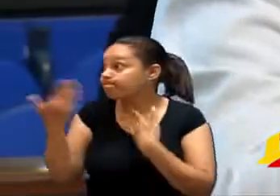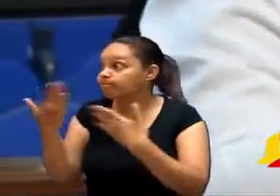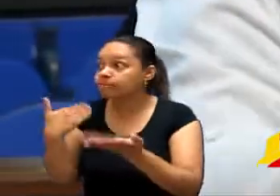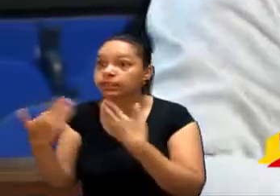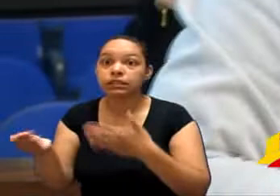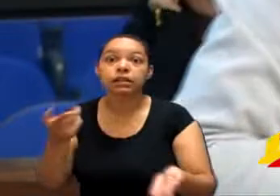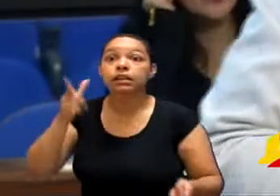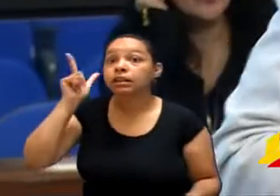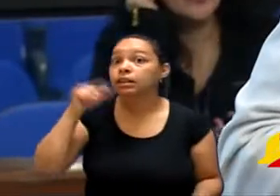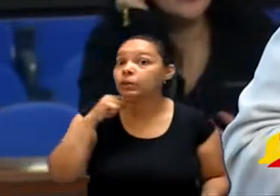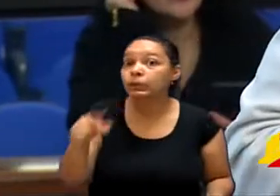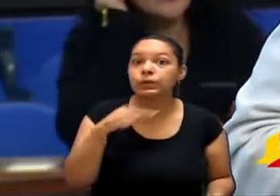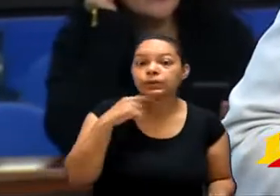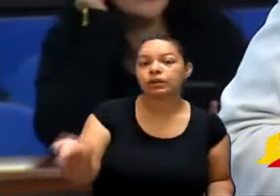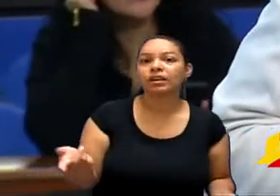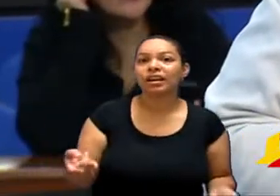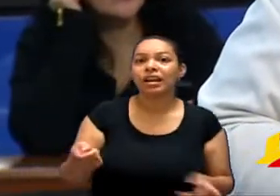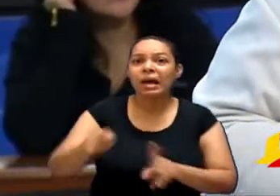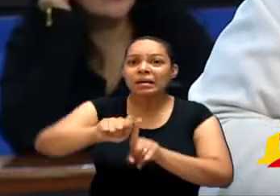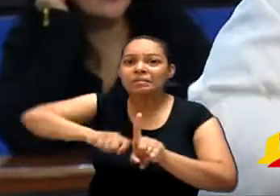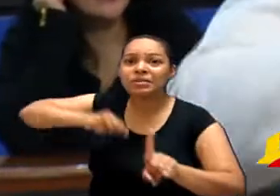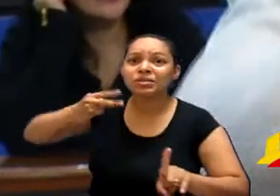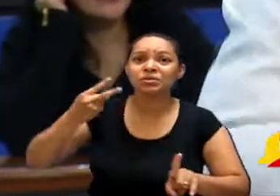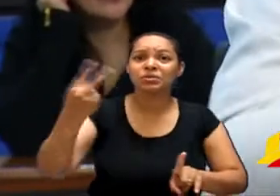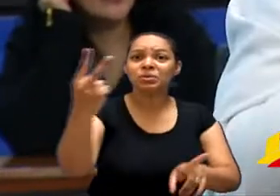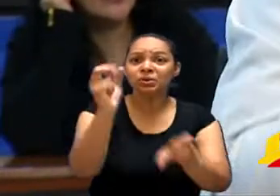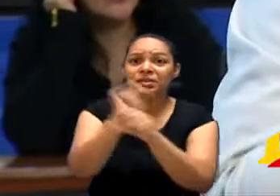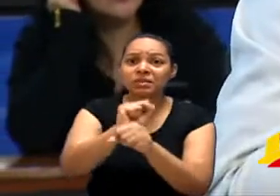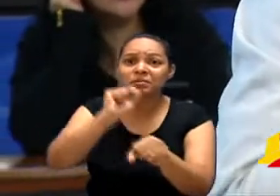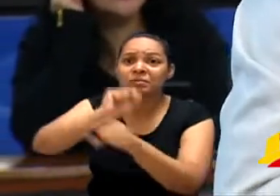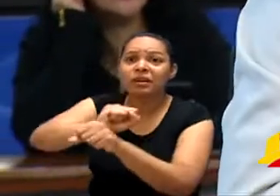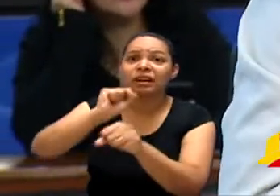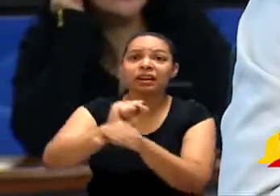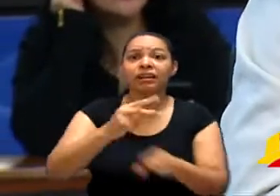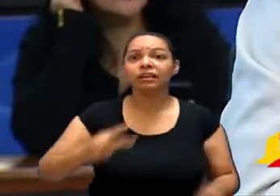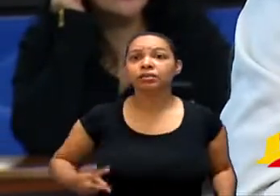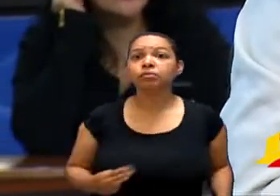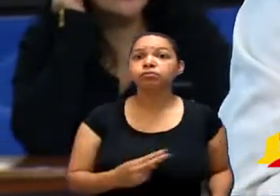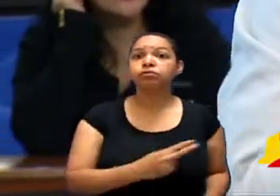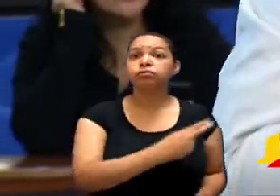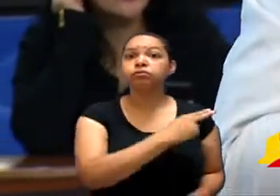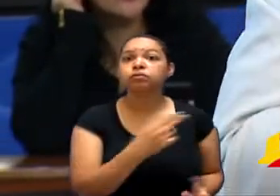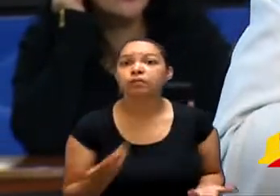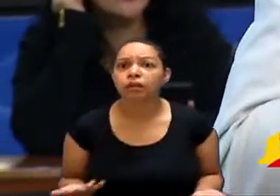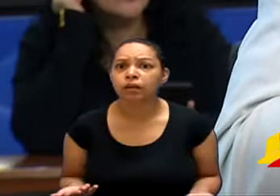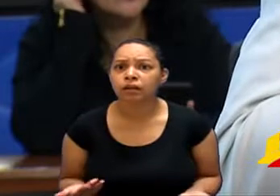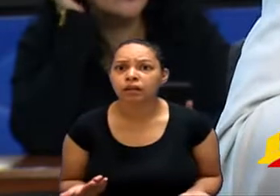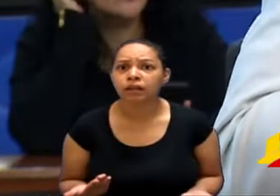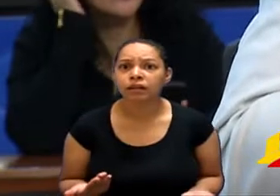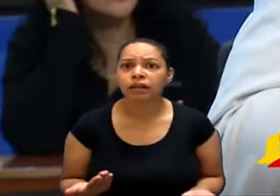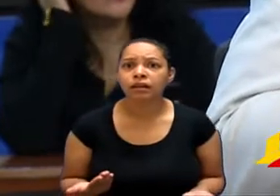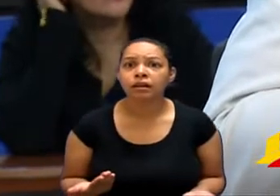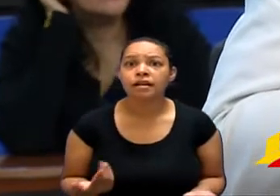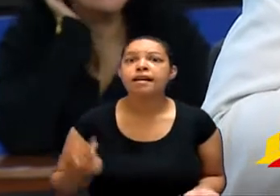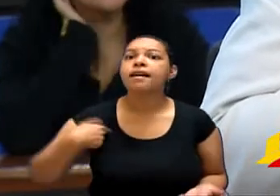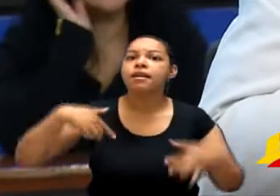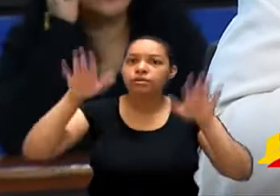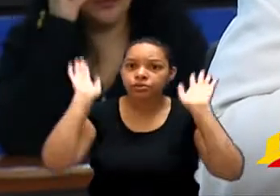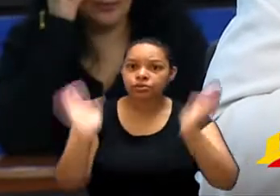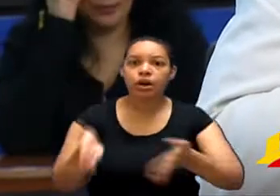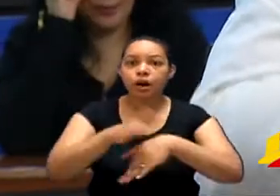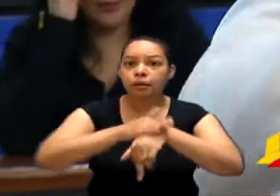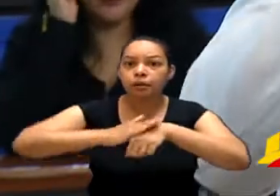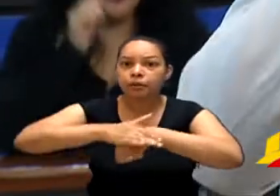que dois meses a ressonância magnética então eu tenho conversado com a presidência da